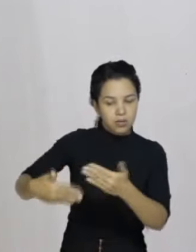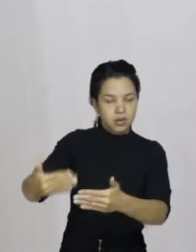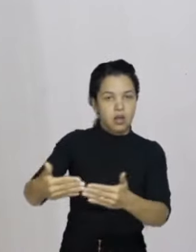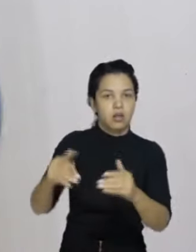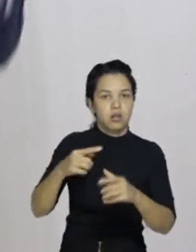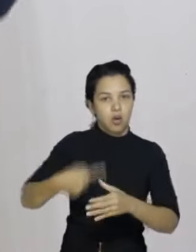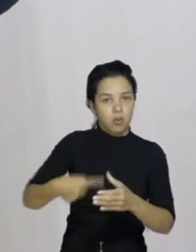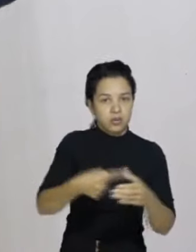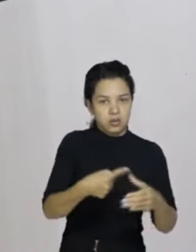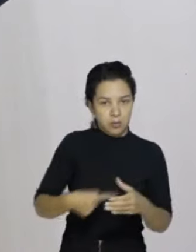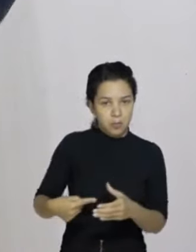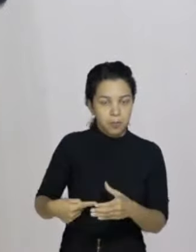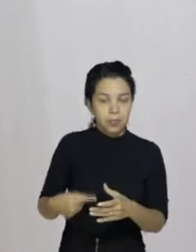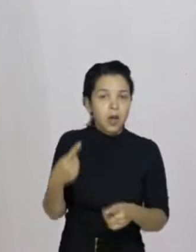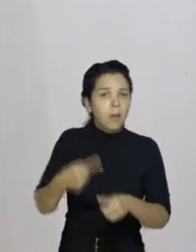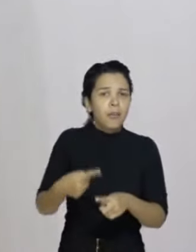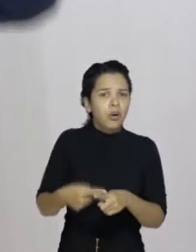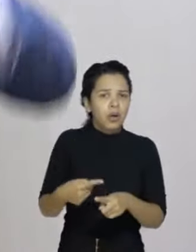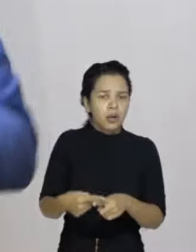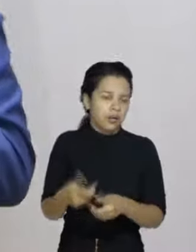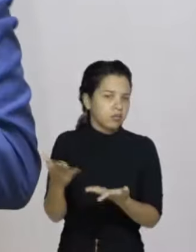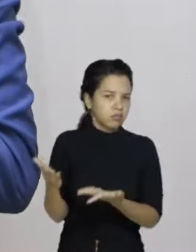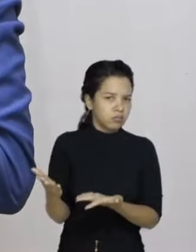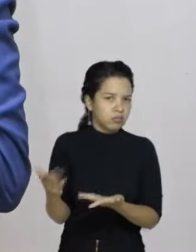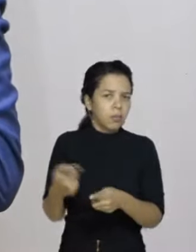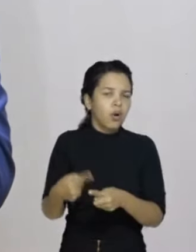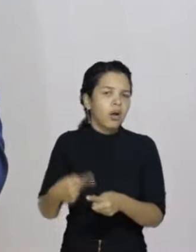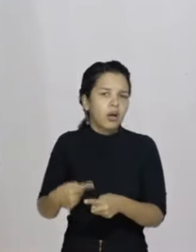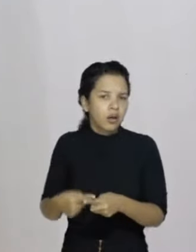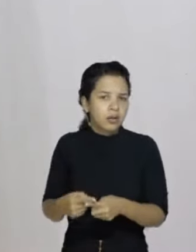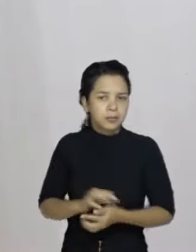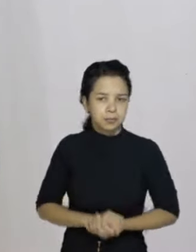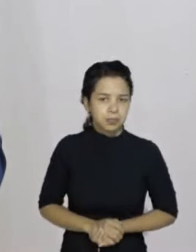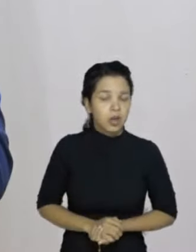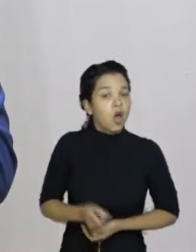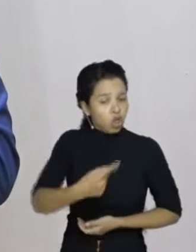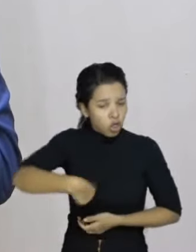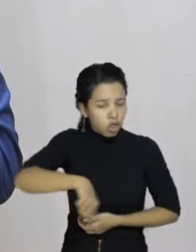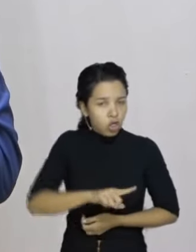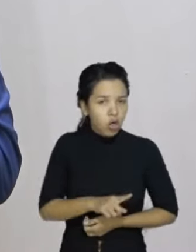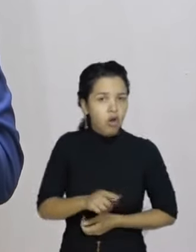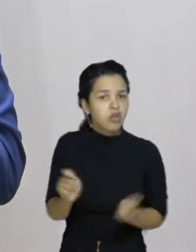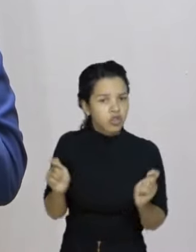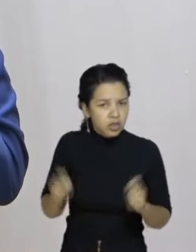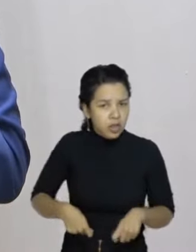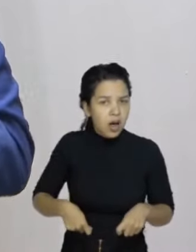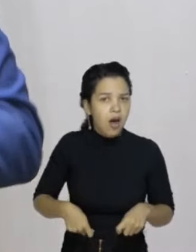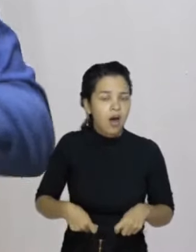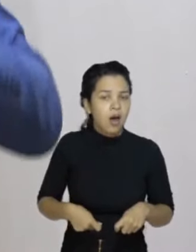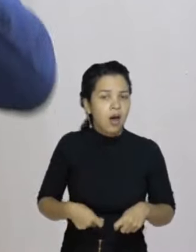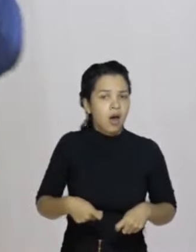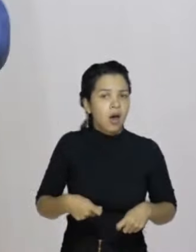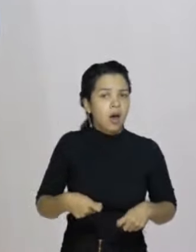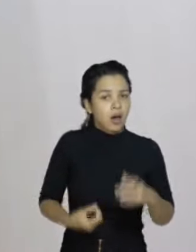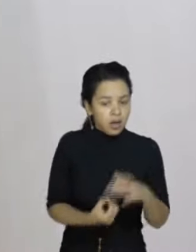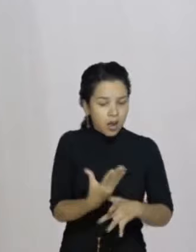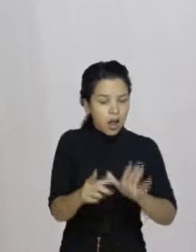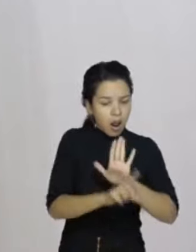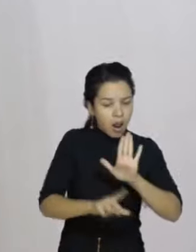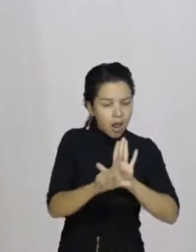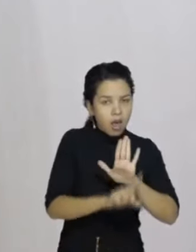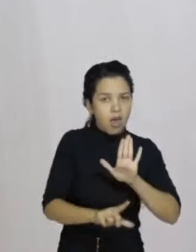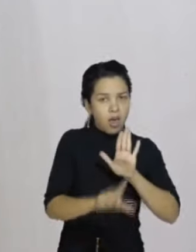E por que isso também porque nós temos Esta possibilidade de legislar em causa próprio de ter como